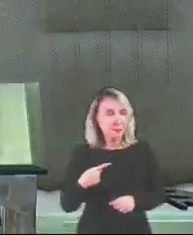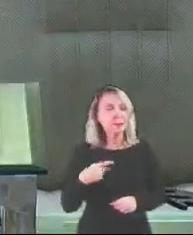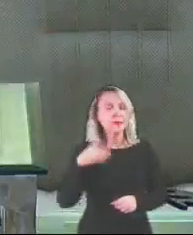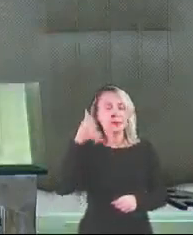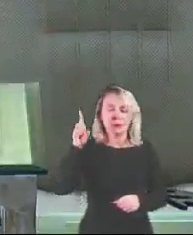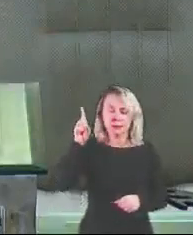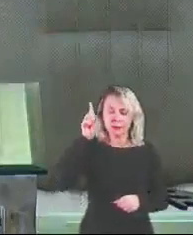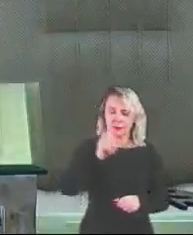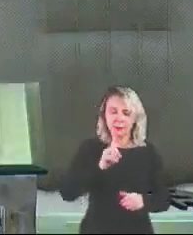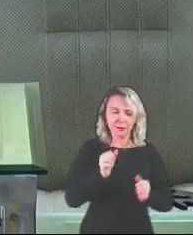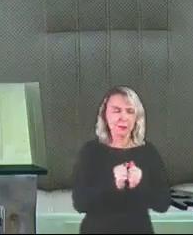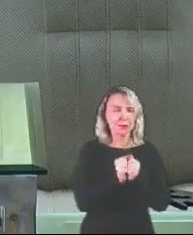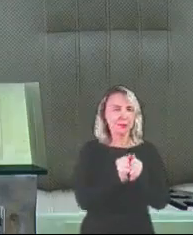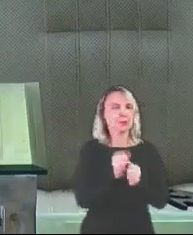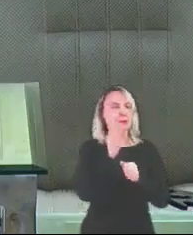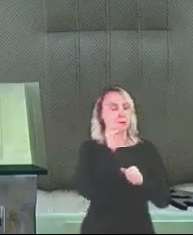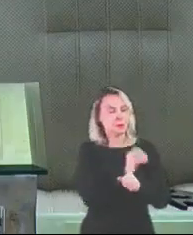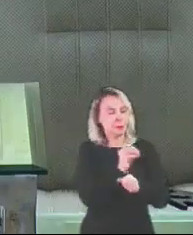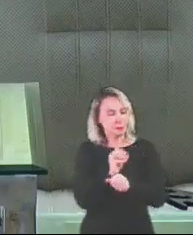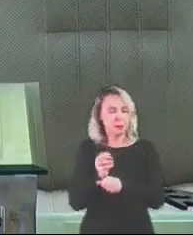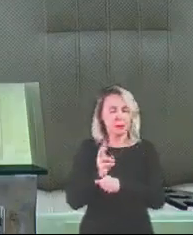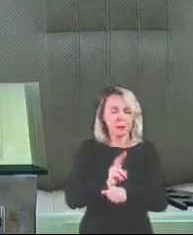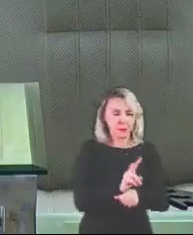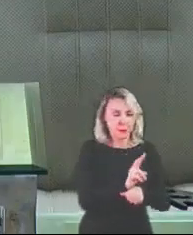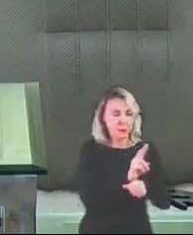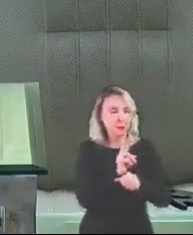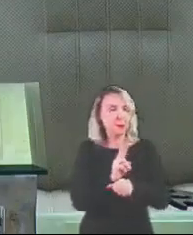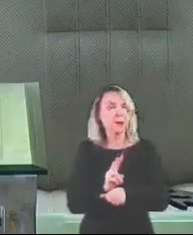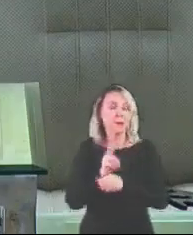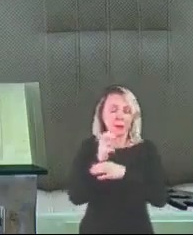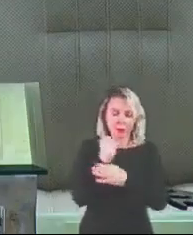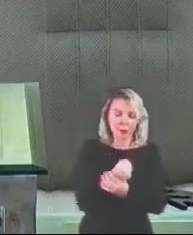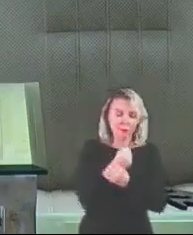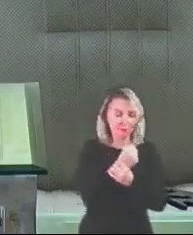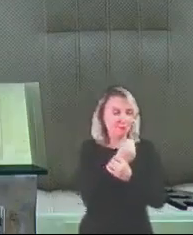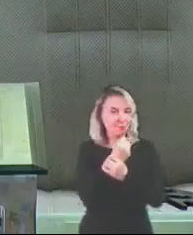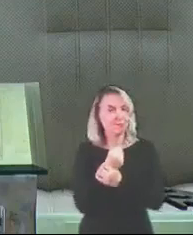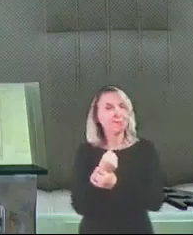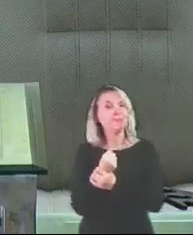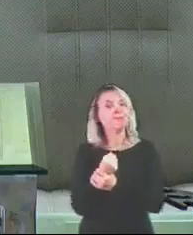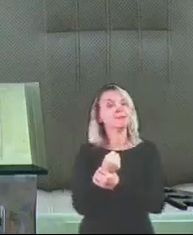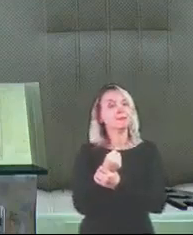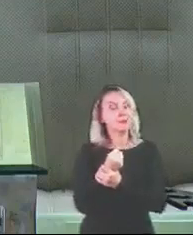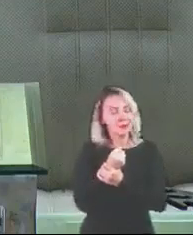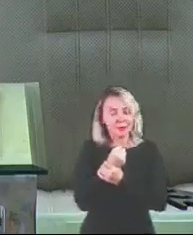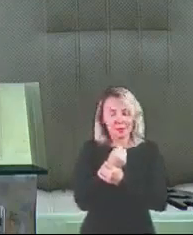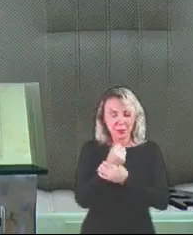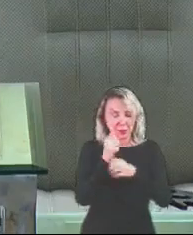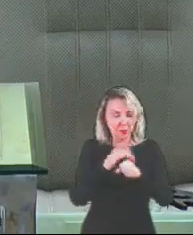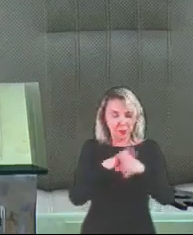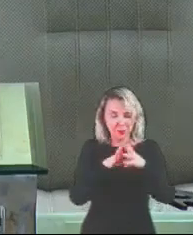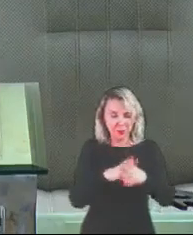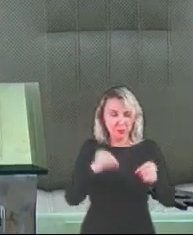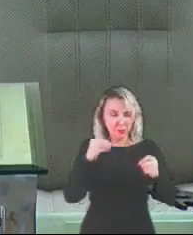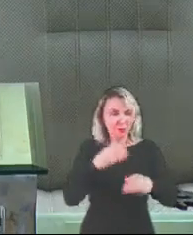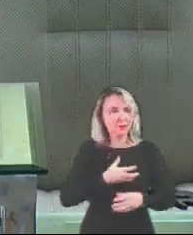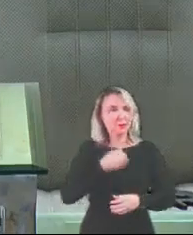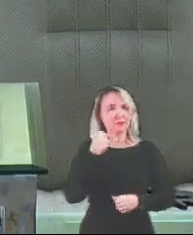presente, que cuida, que protege, que vela, que sustenta e que cura e que salva. Glórias a Jesus.